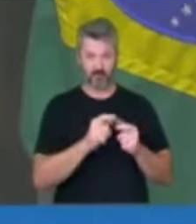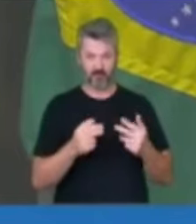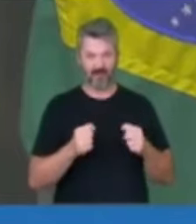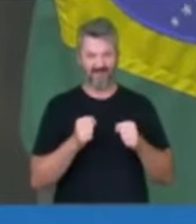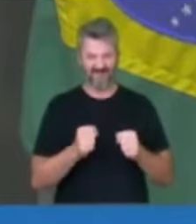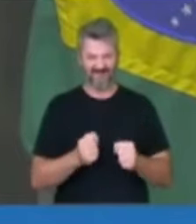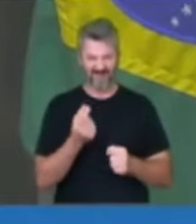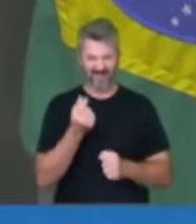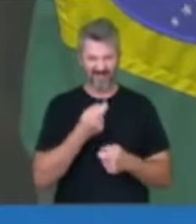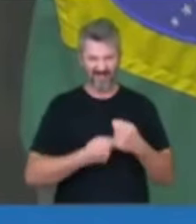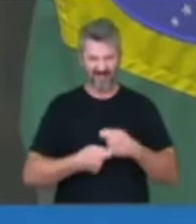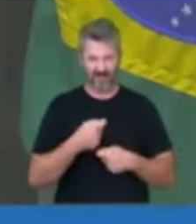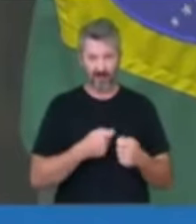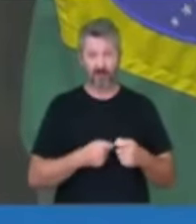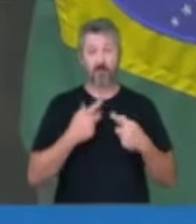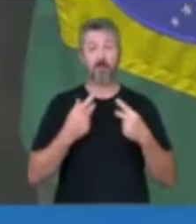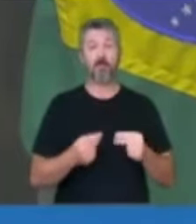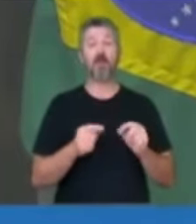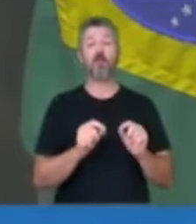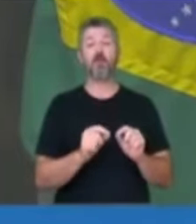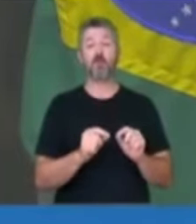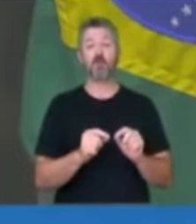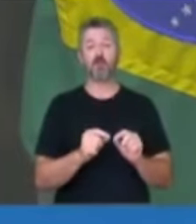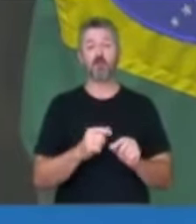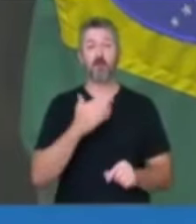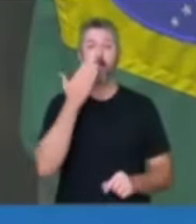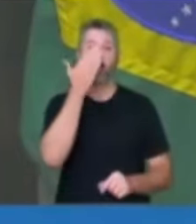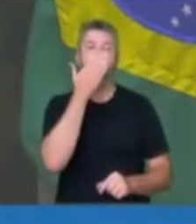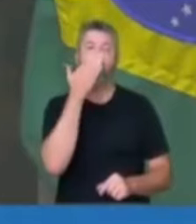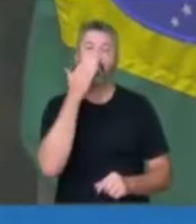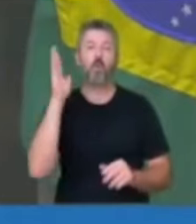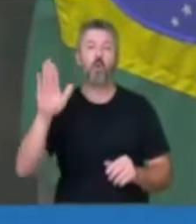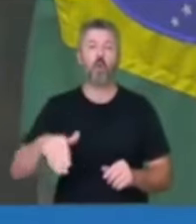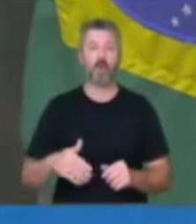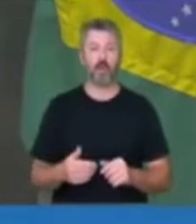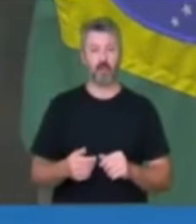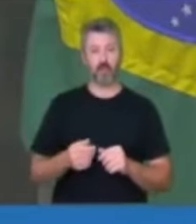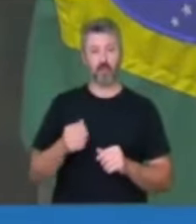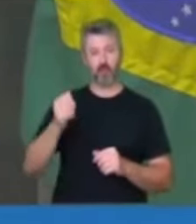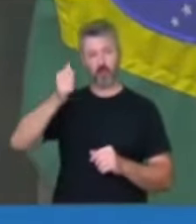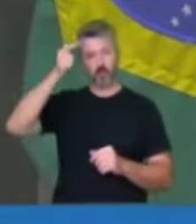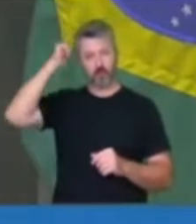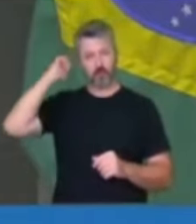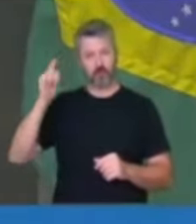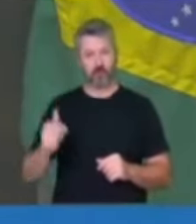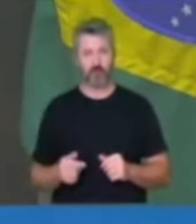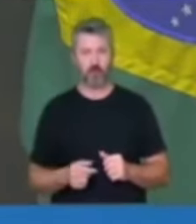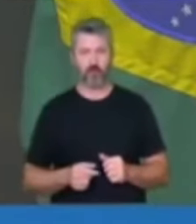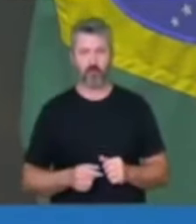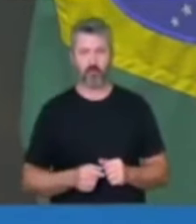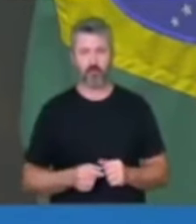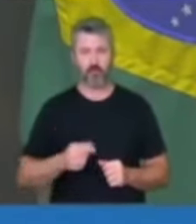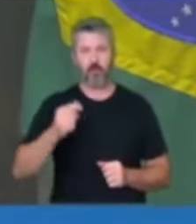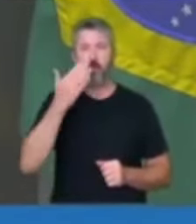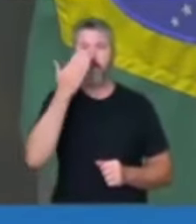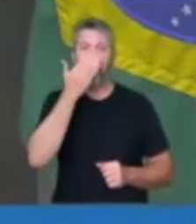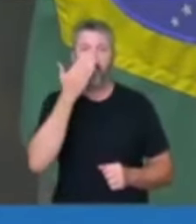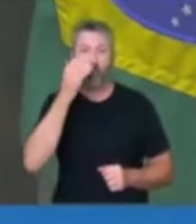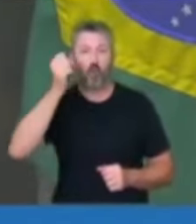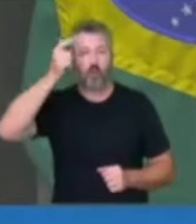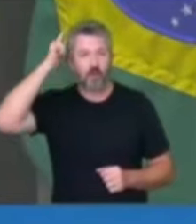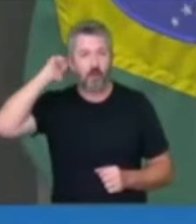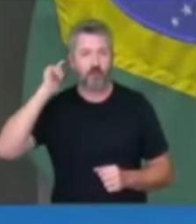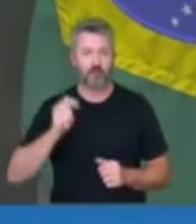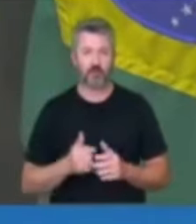por dinheiro merece ser chamado de do Alexandre de Moraes do Alexandre